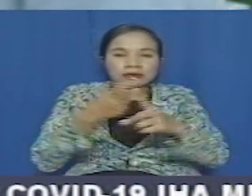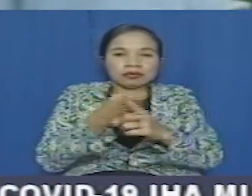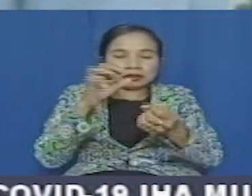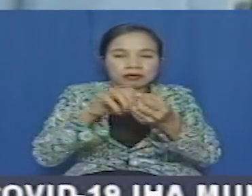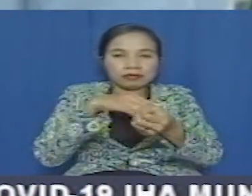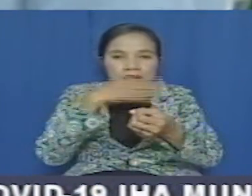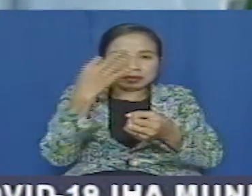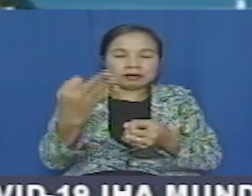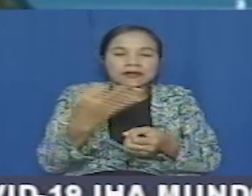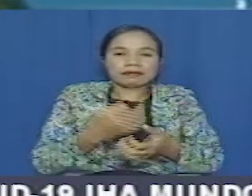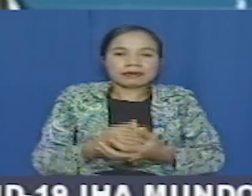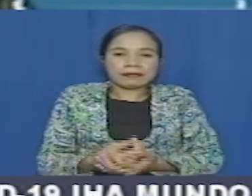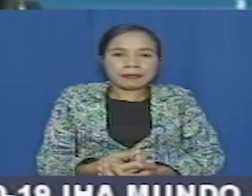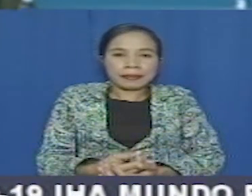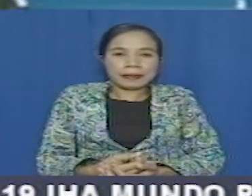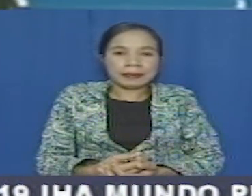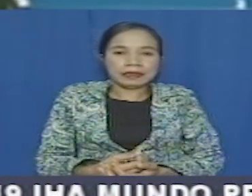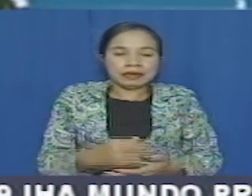recensia. Medidas de todo o governo halo,